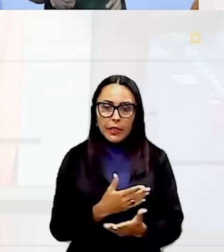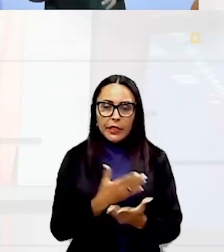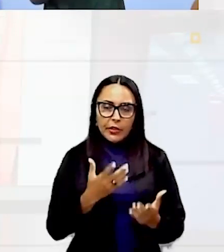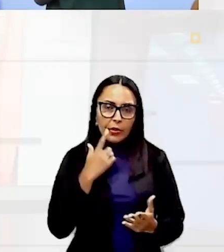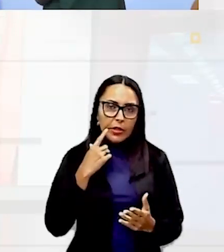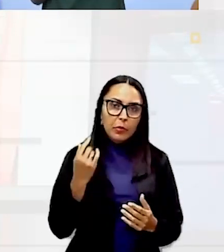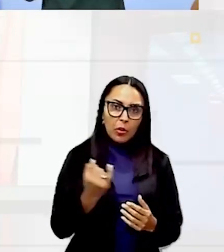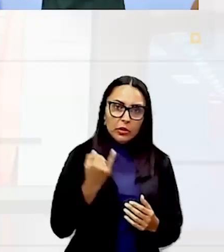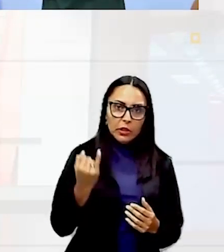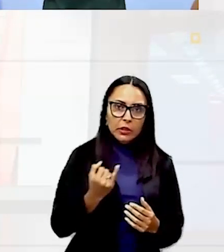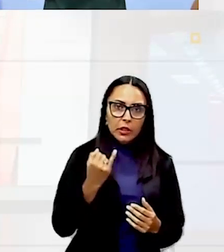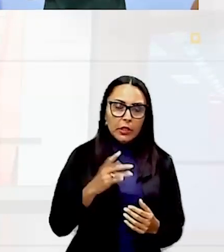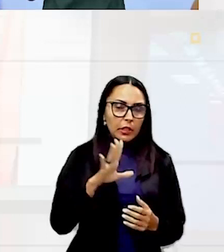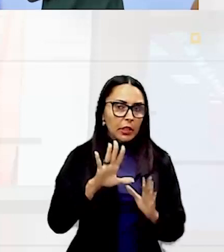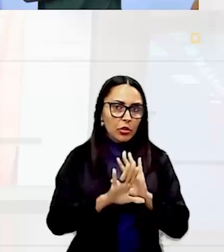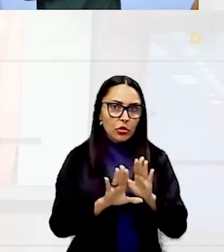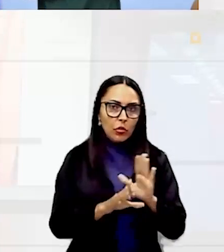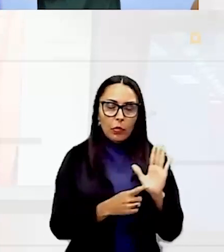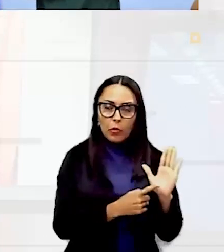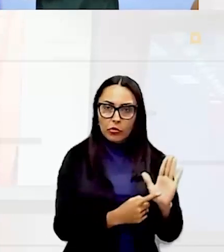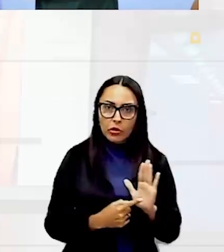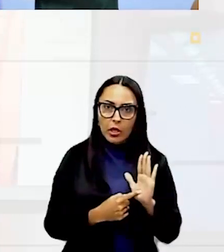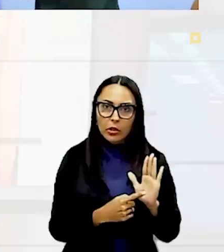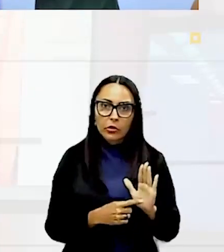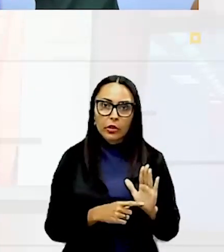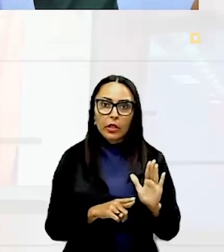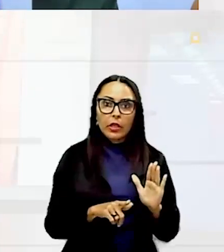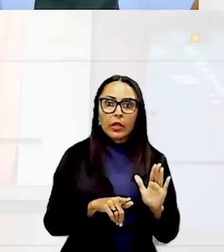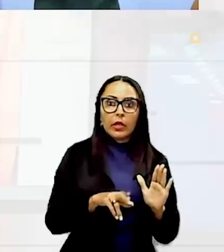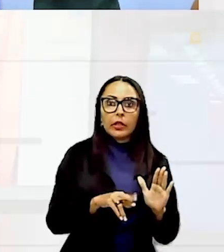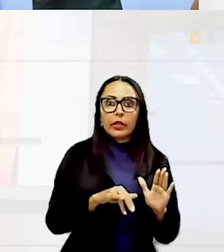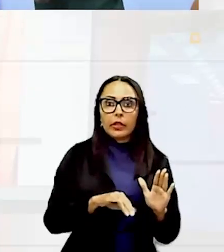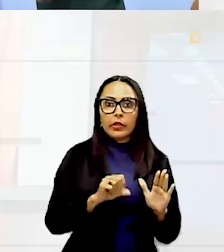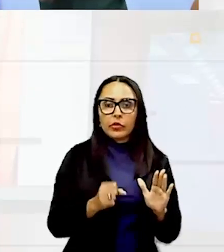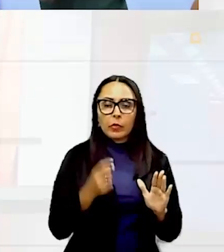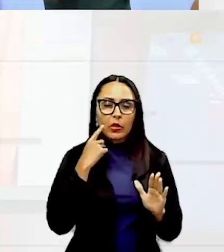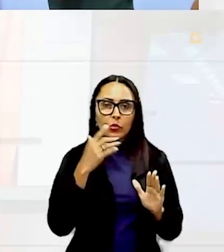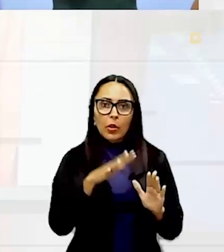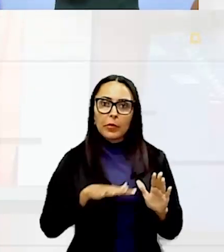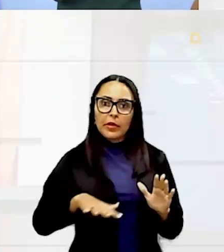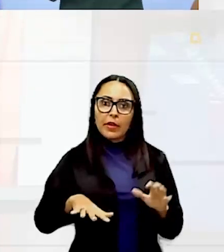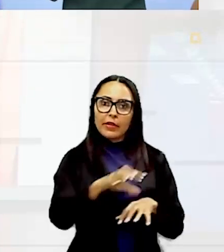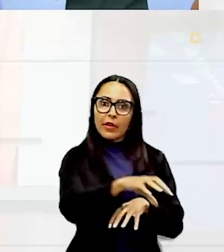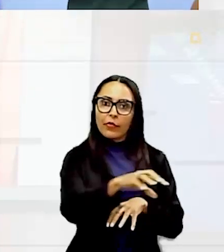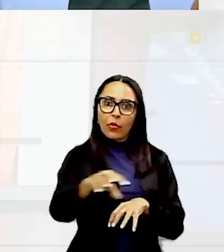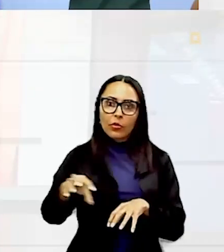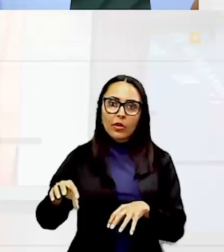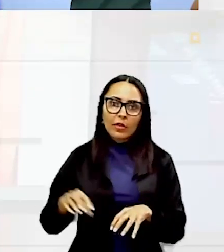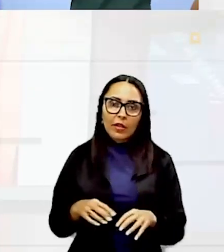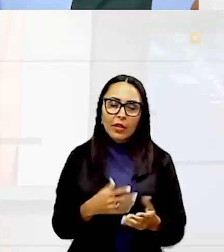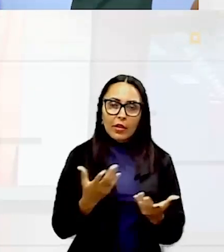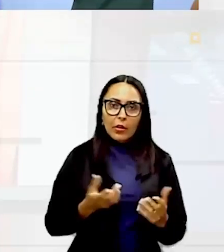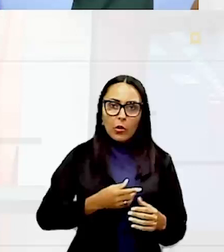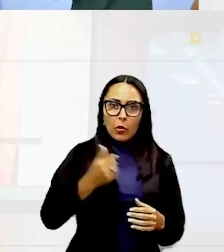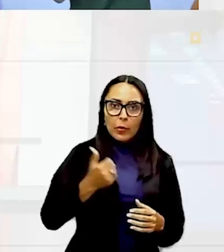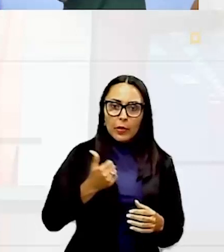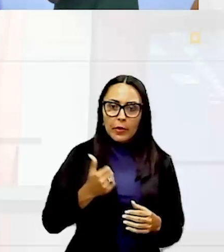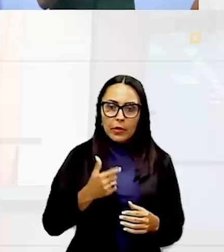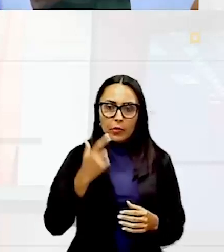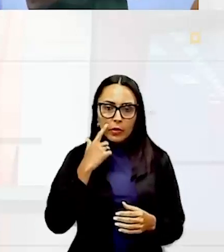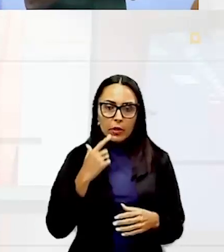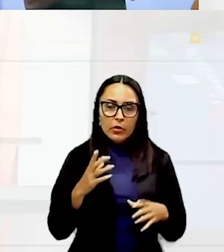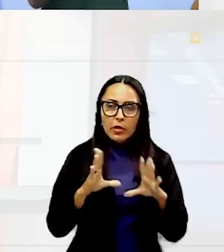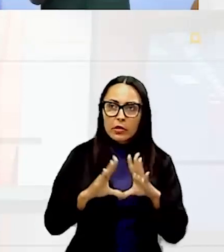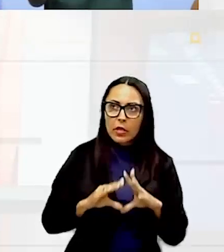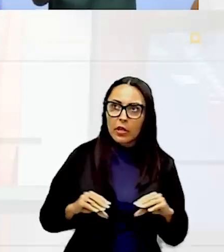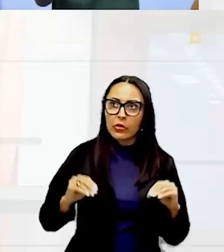interessante porque ele não é só demonstrado na Gris, mas sim no ambiente à volta dela. Por exemplo, o primeiro ambiente é um ambiente